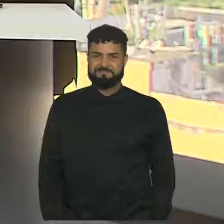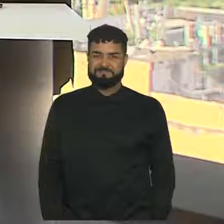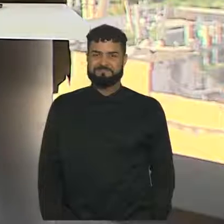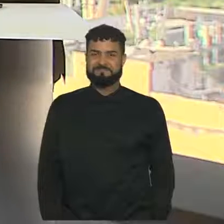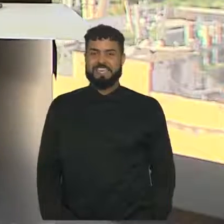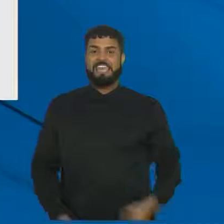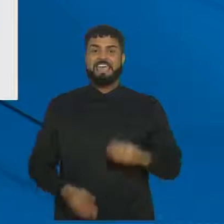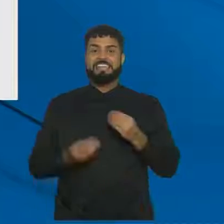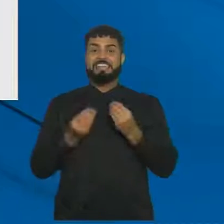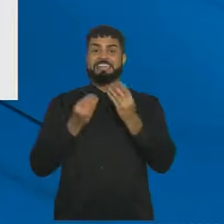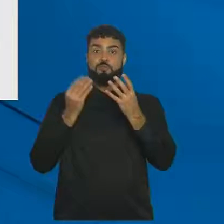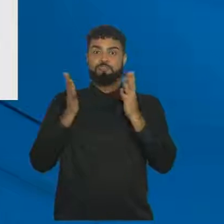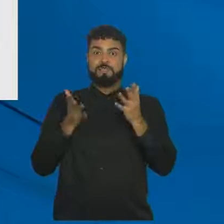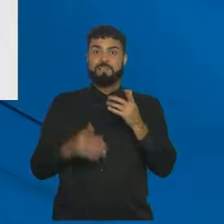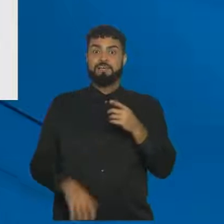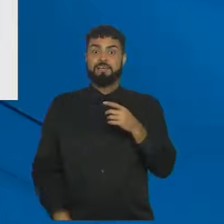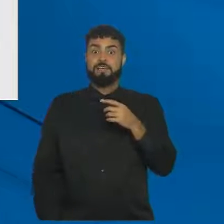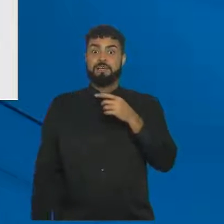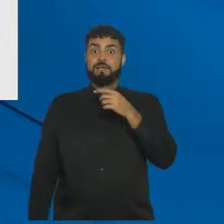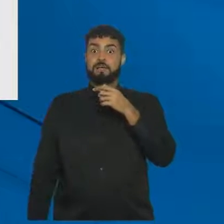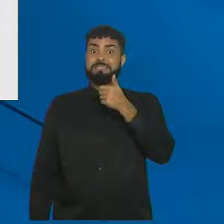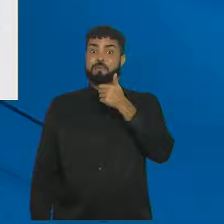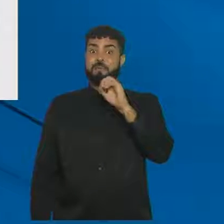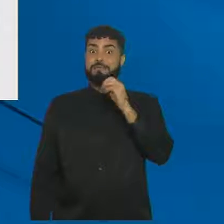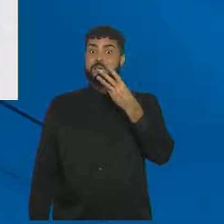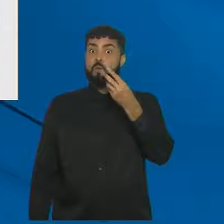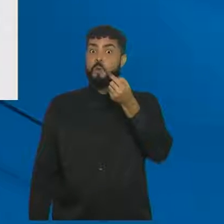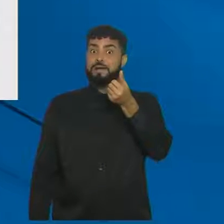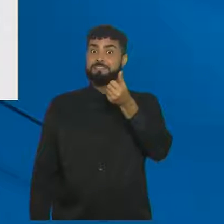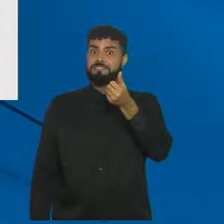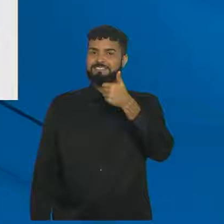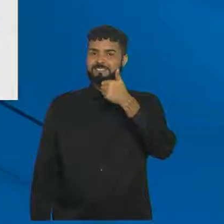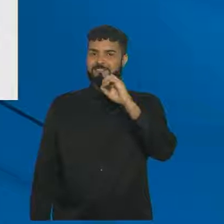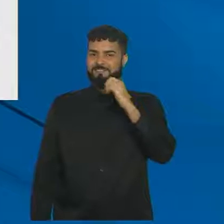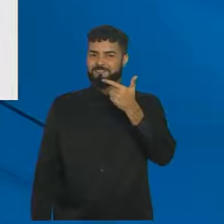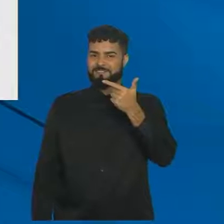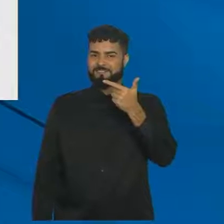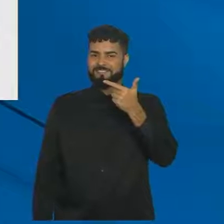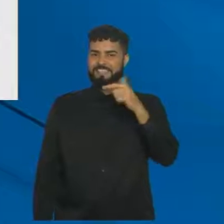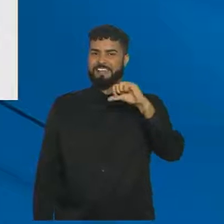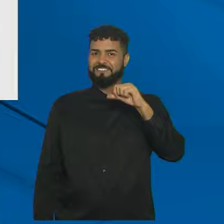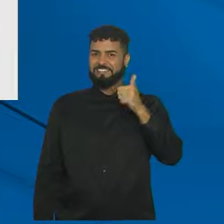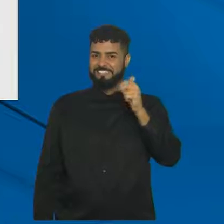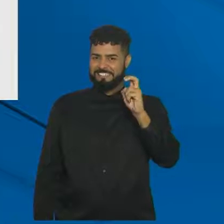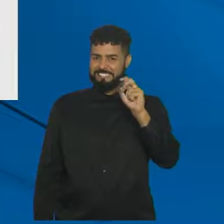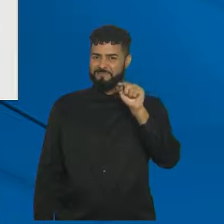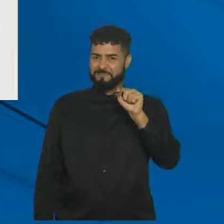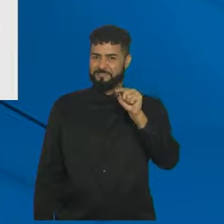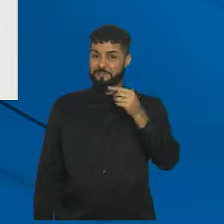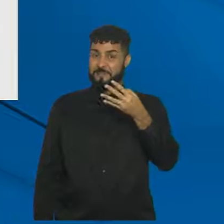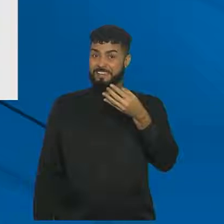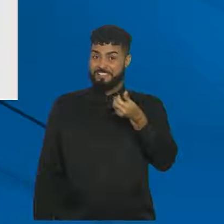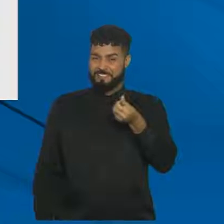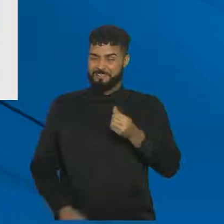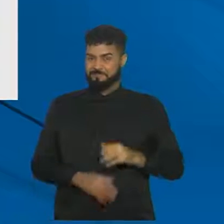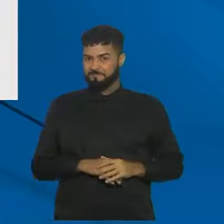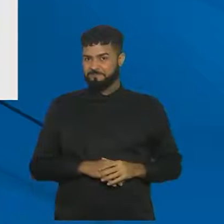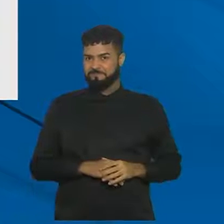doses distribuídas Olha lá quase 103 milhões já 102 milhões 915